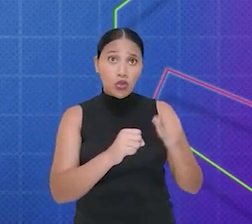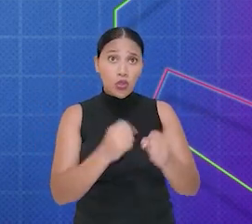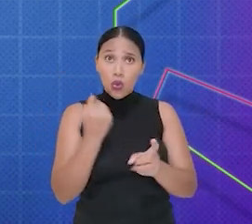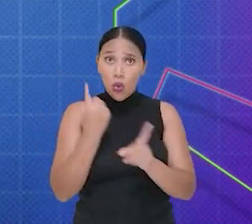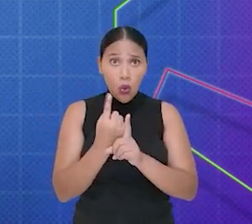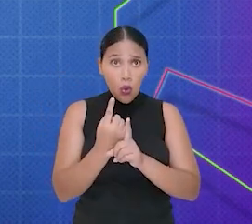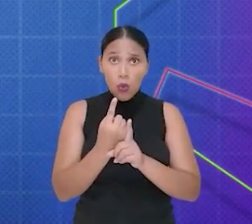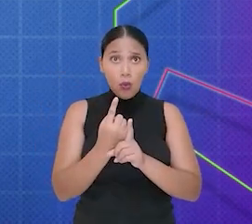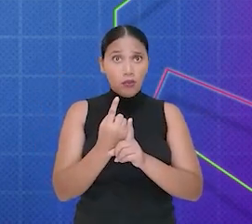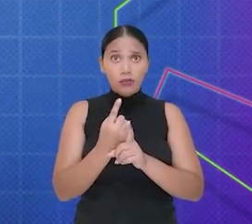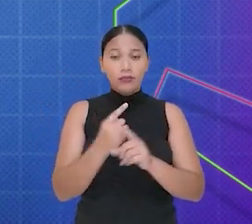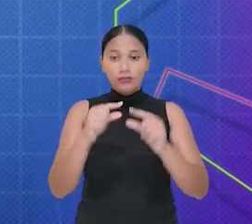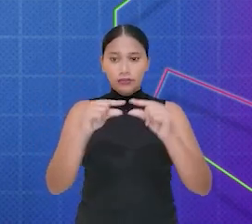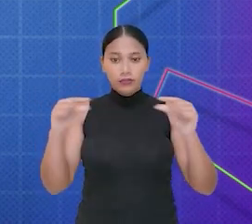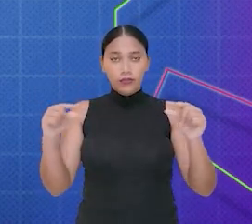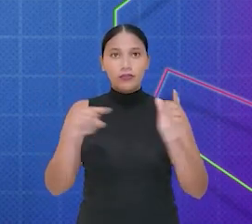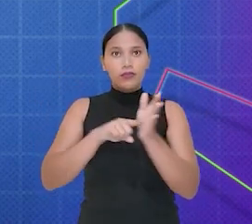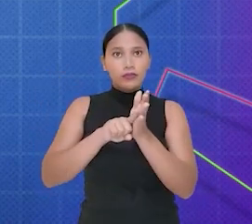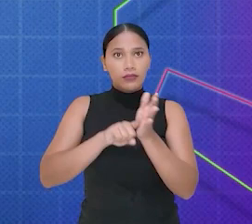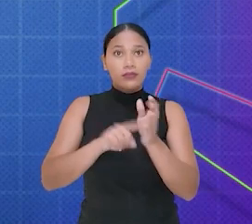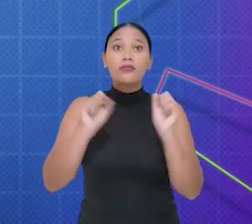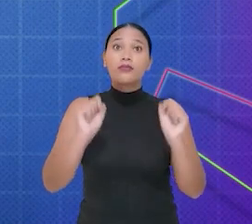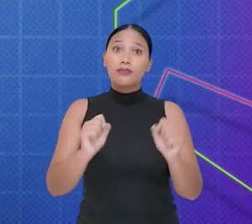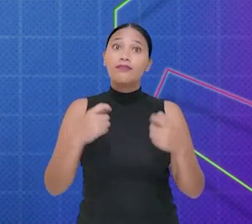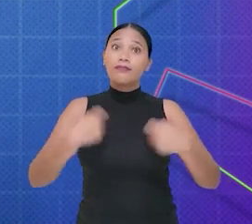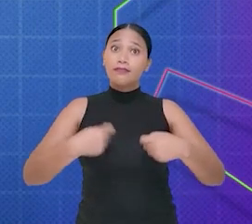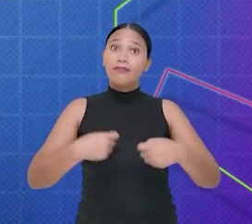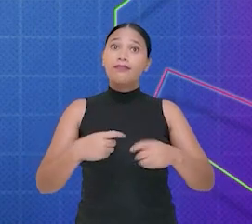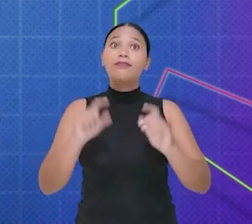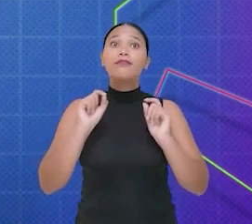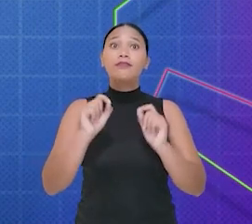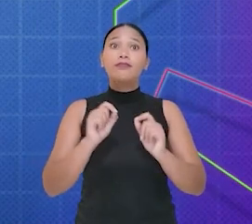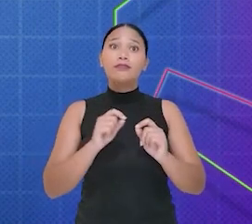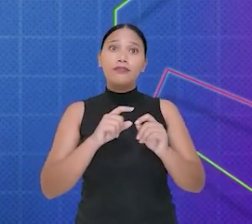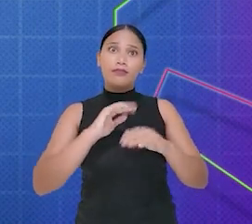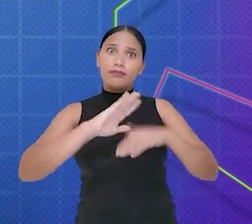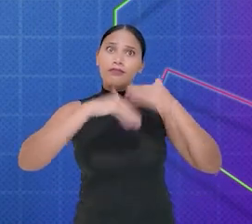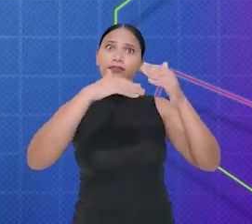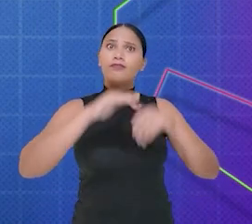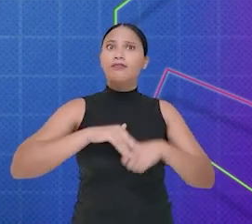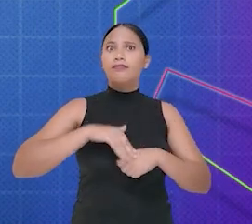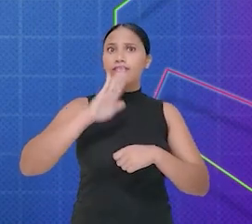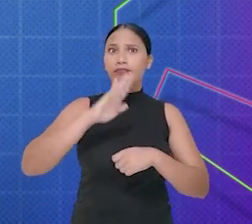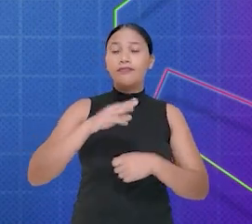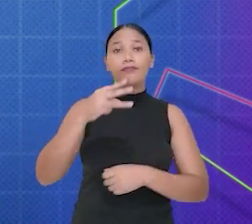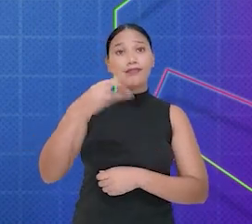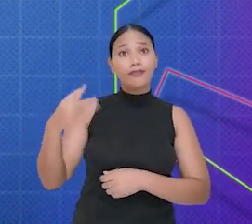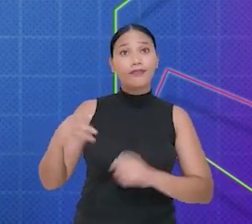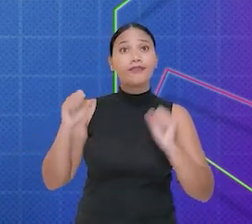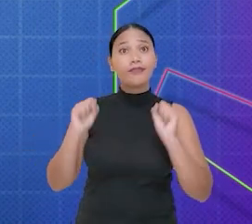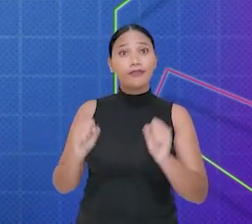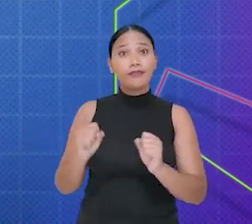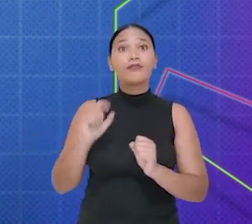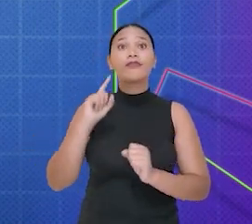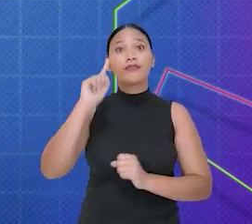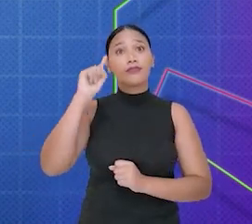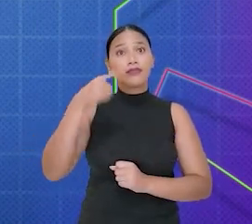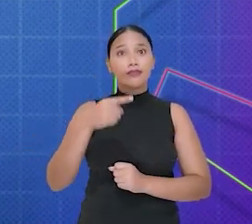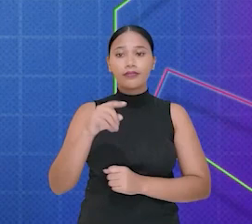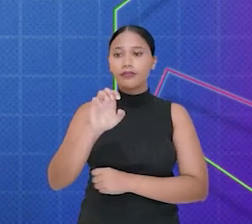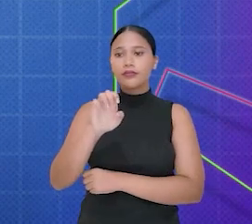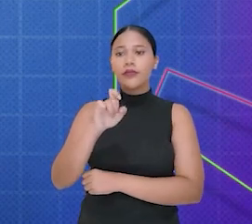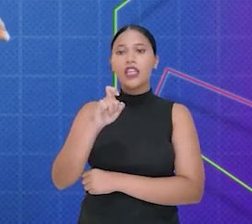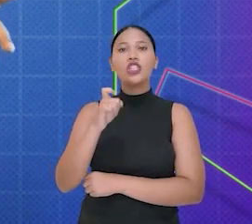Se você não encontrar o arquivo que está procurando com a barra de pesquisa, pode ser necessário usar comandos de busca mais avançados. No Windows, você pode